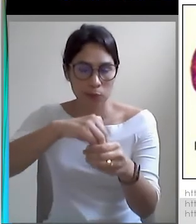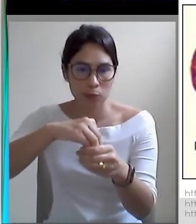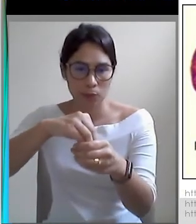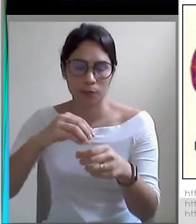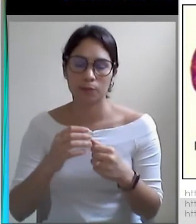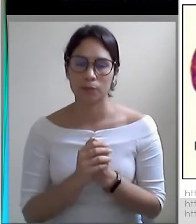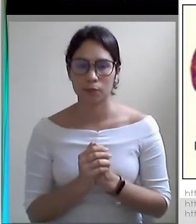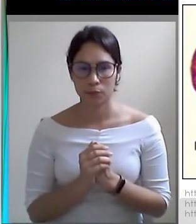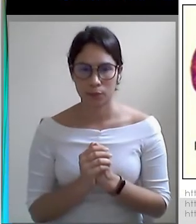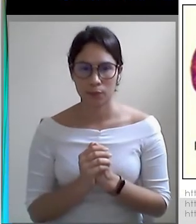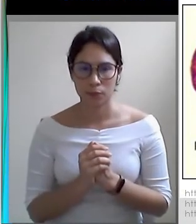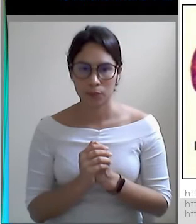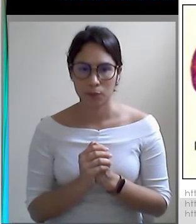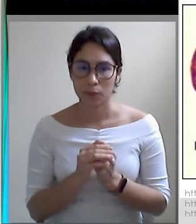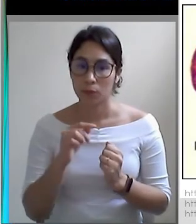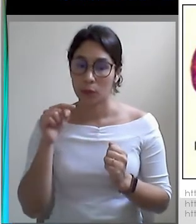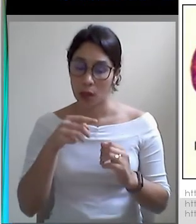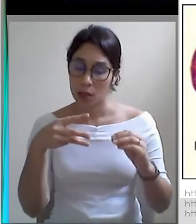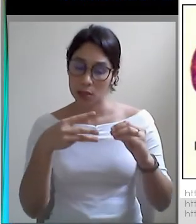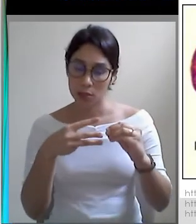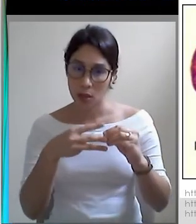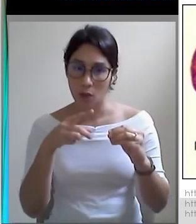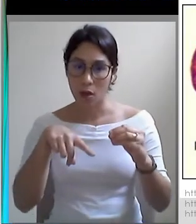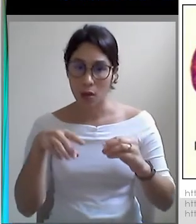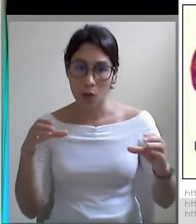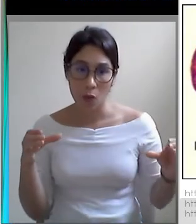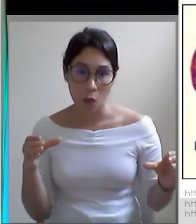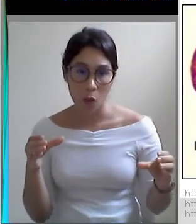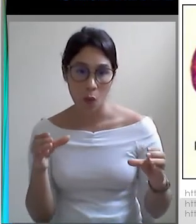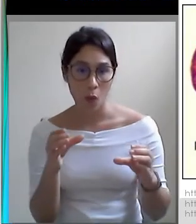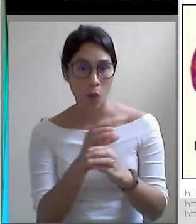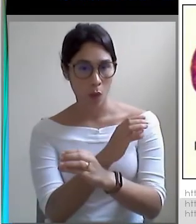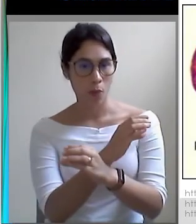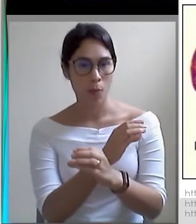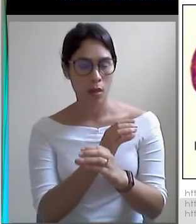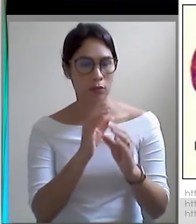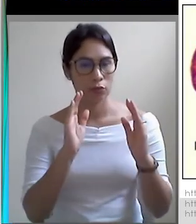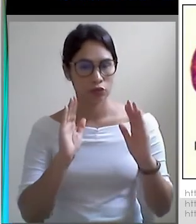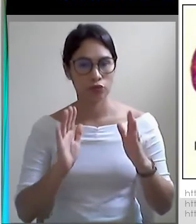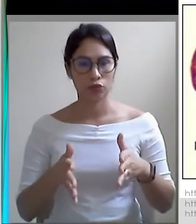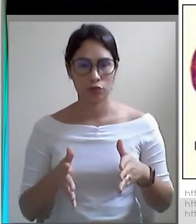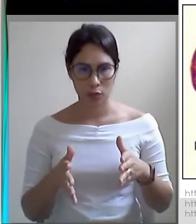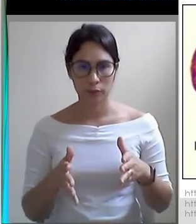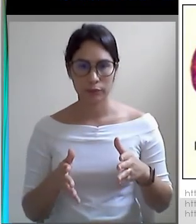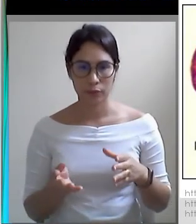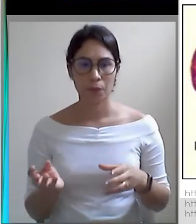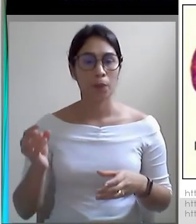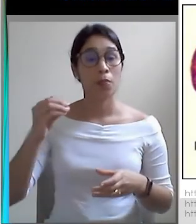estágio final de diferenciação, que ocorre no interior da medula óssea.